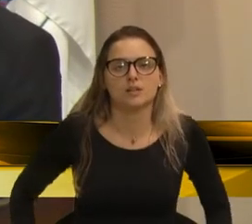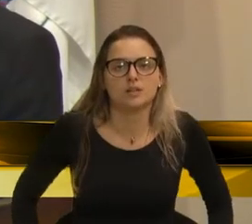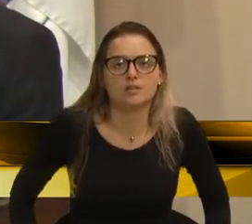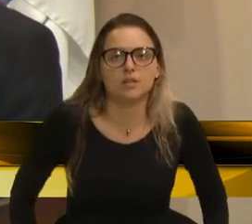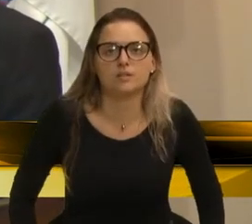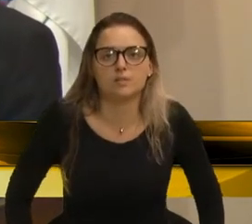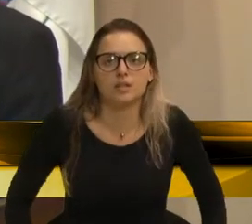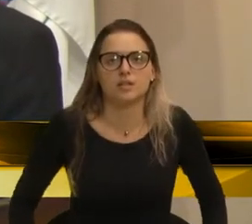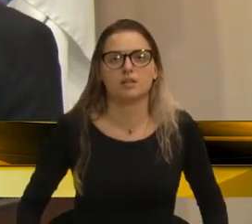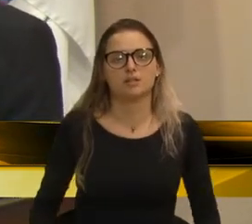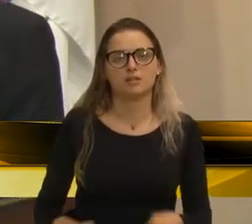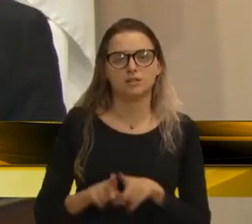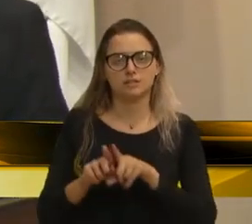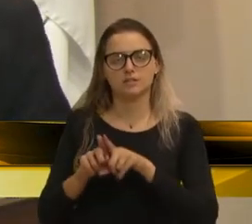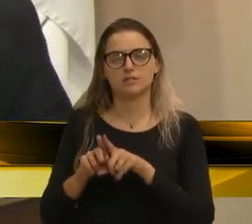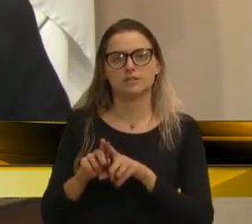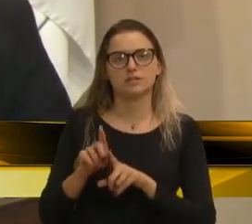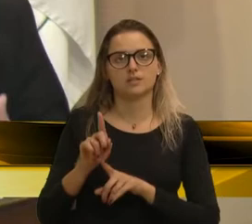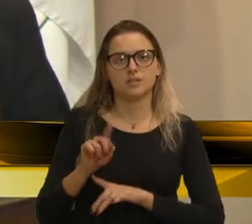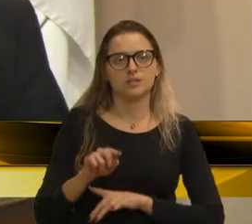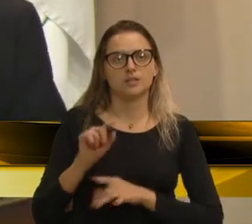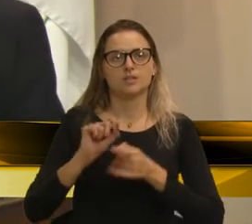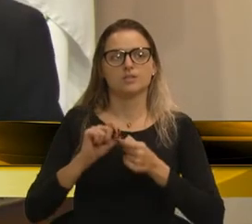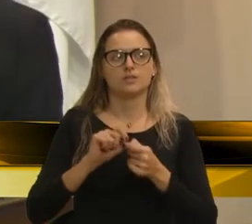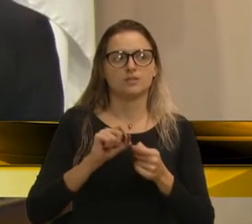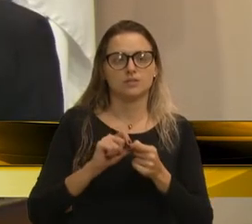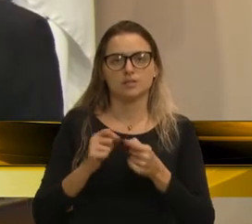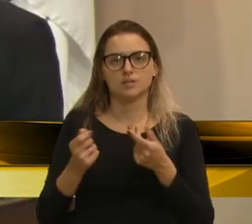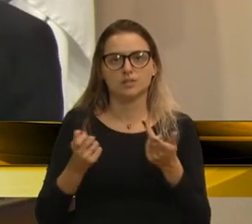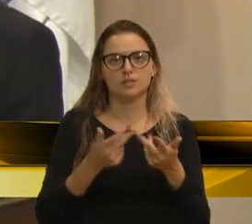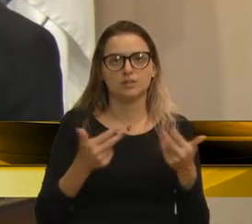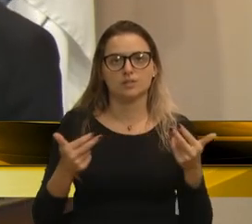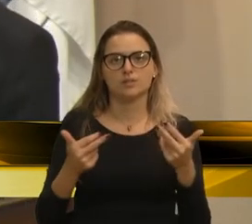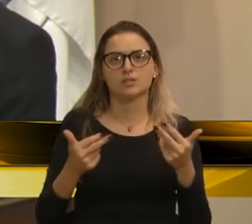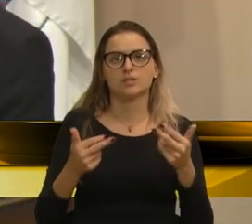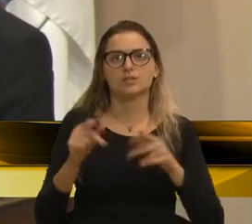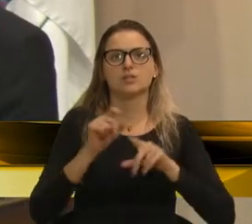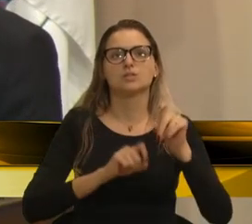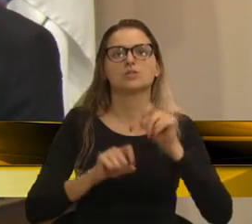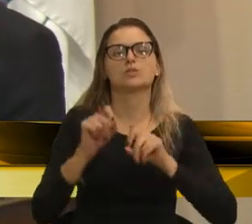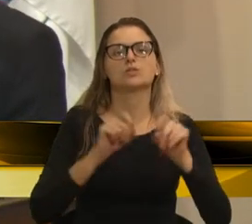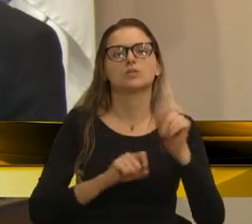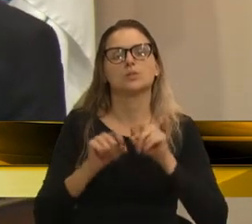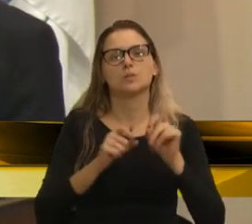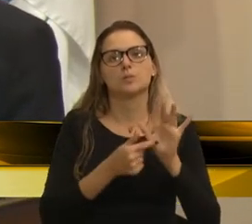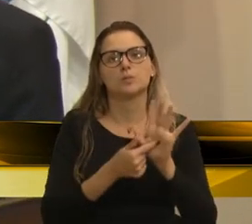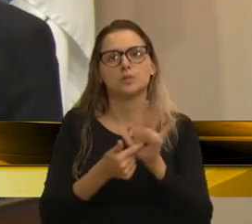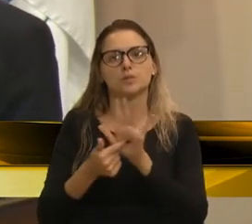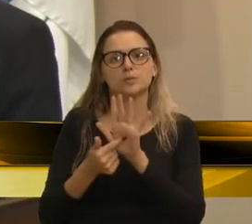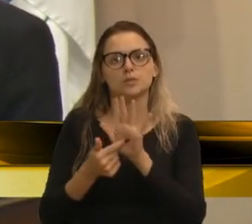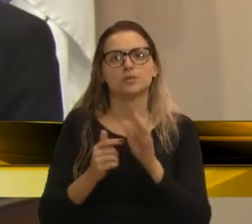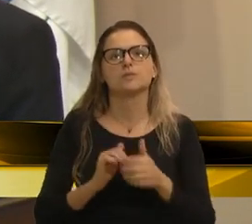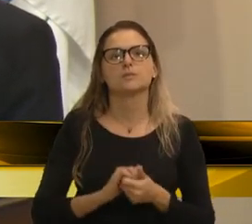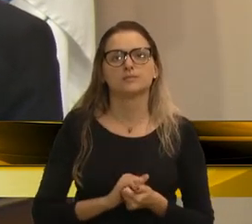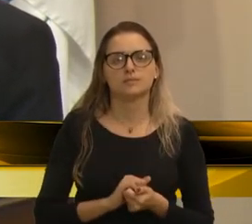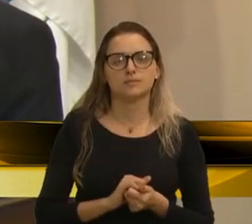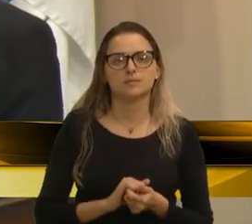de fazer com que as coisas andem na cidade e que andem para frente. Por